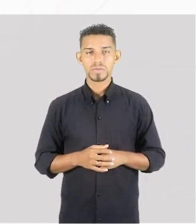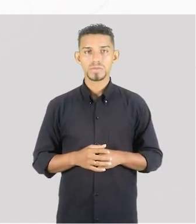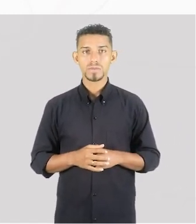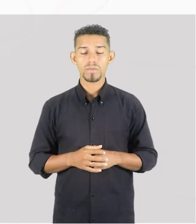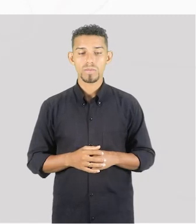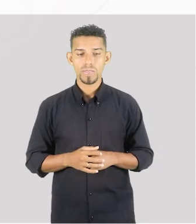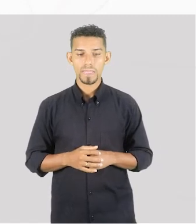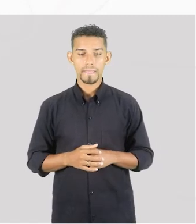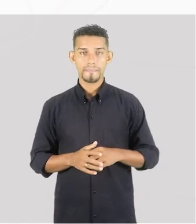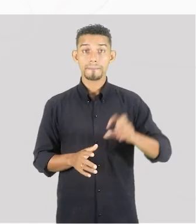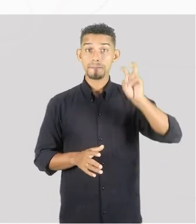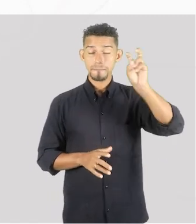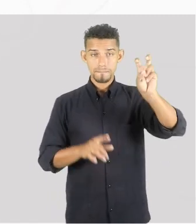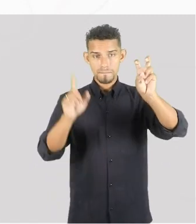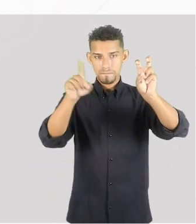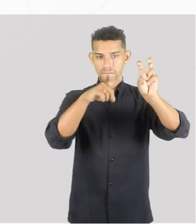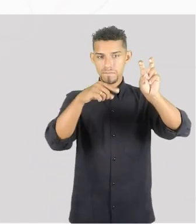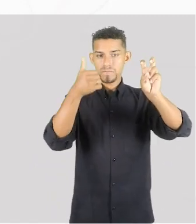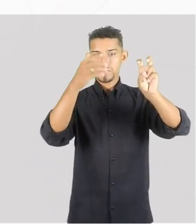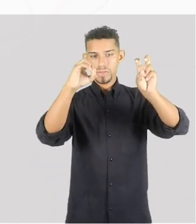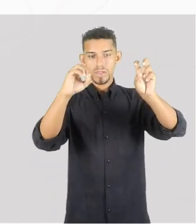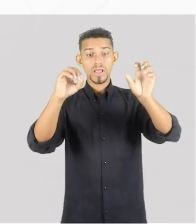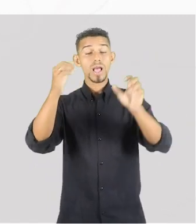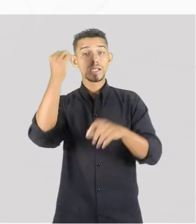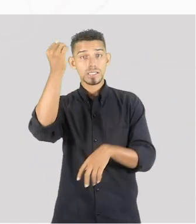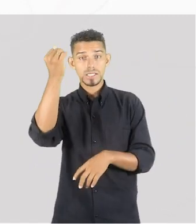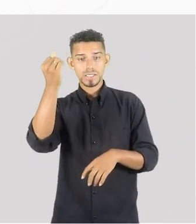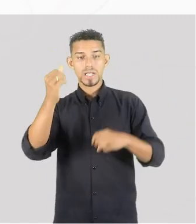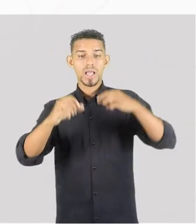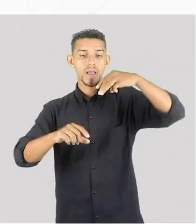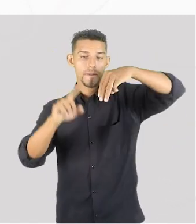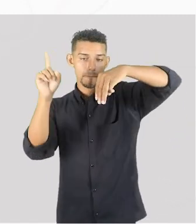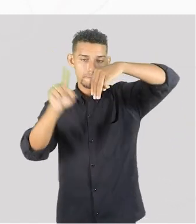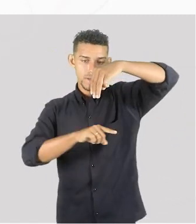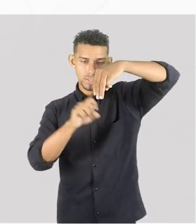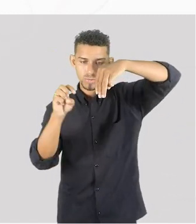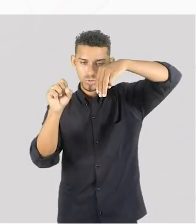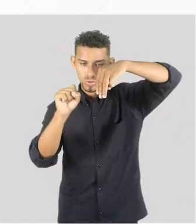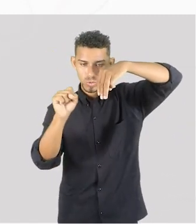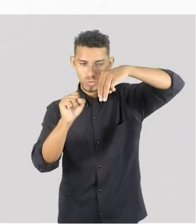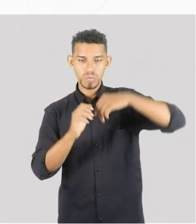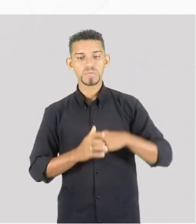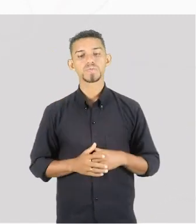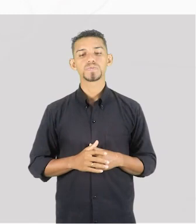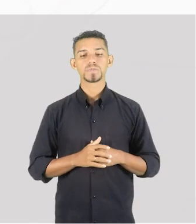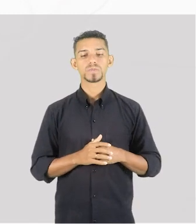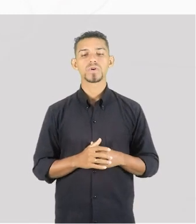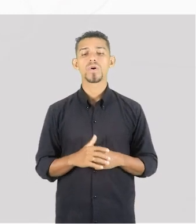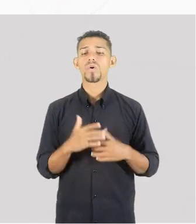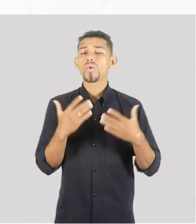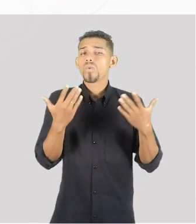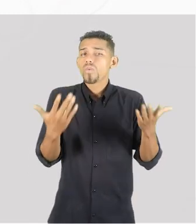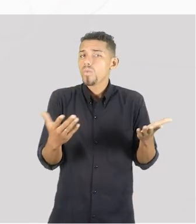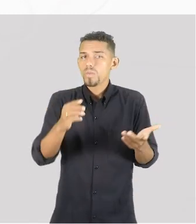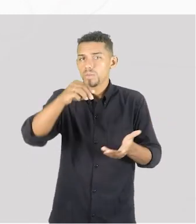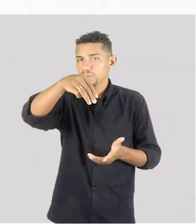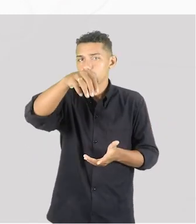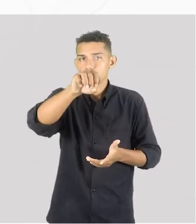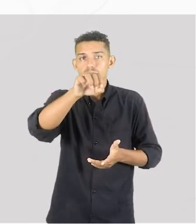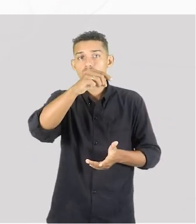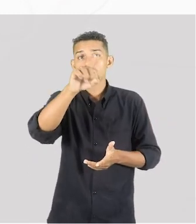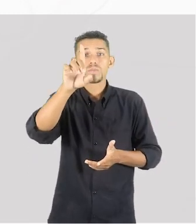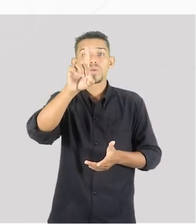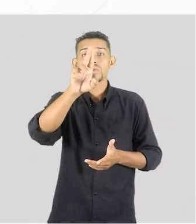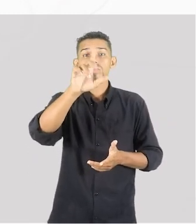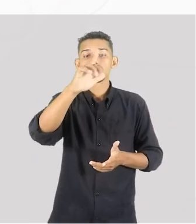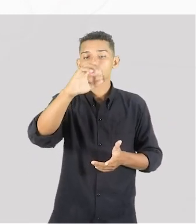vezes 10 a sexta metros por segundo. Qual é o módulo e o sentido da força magnética? Eita,